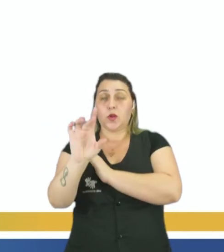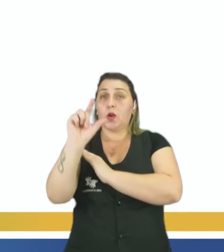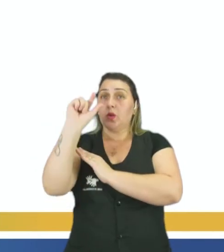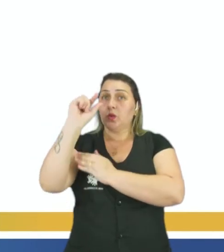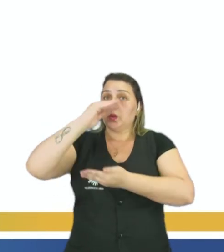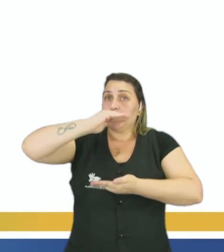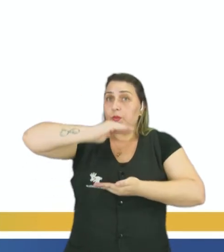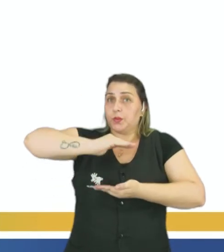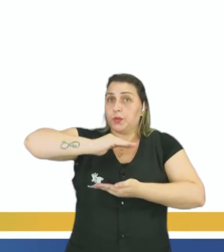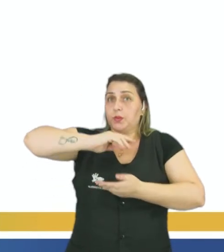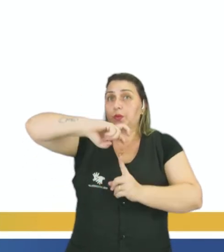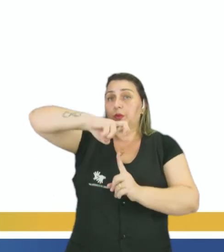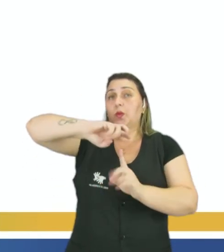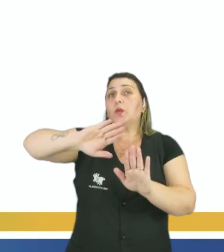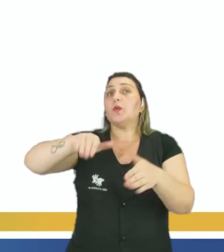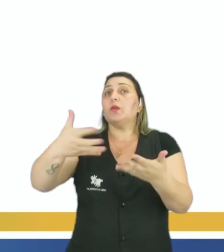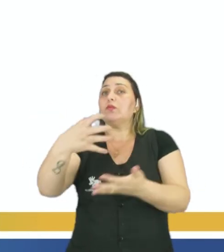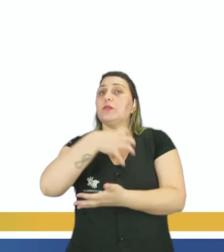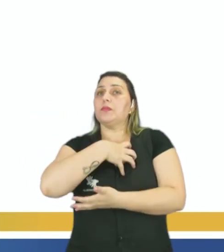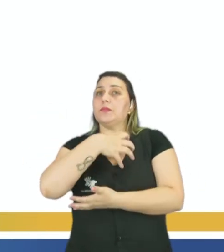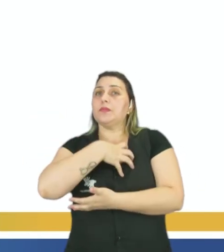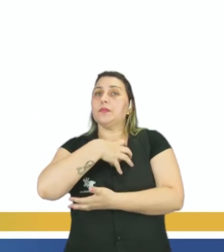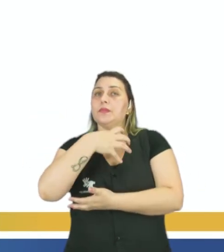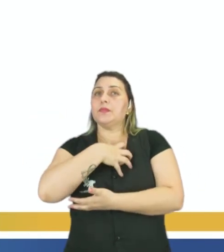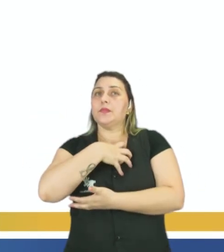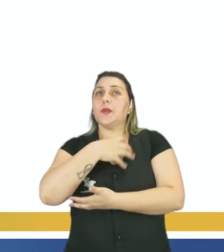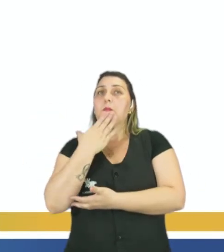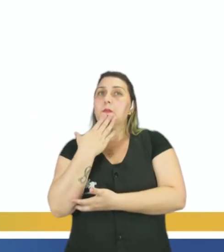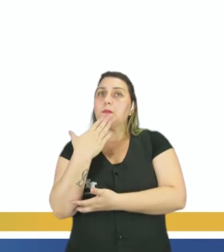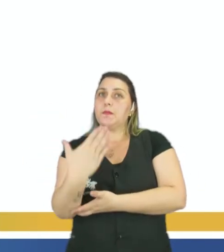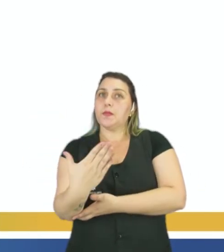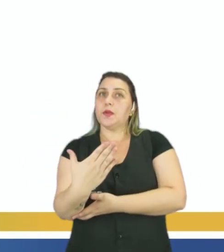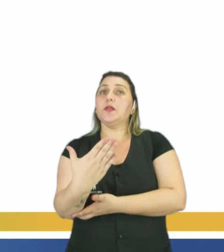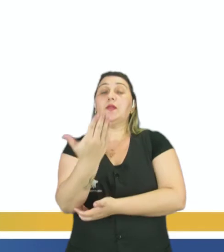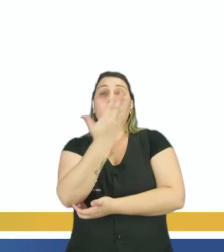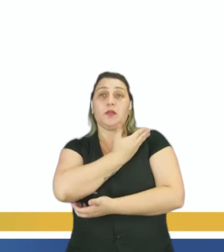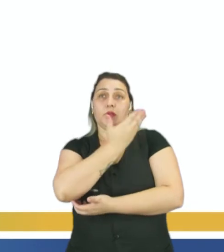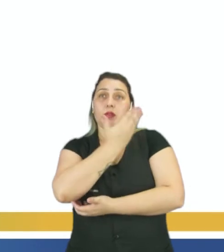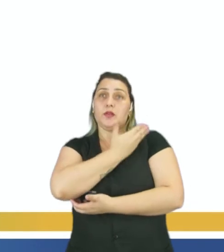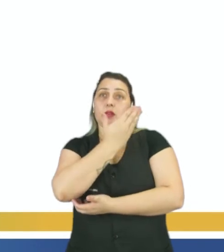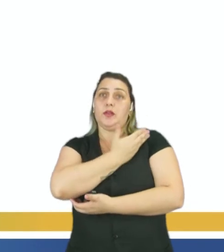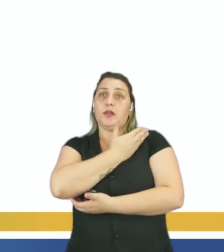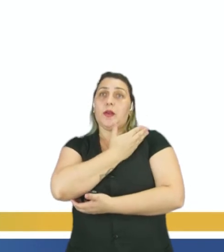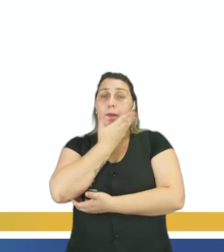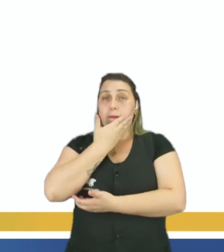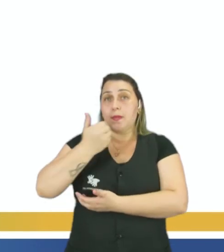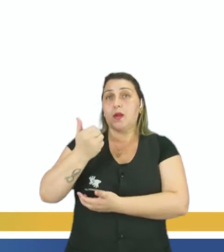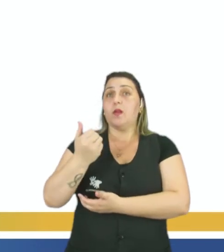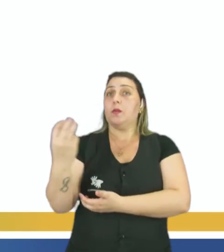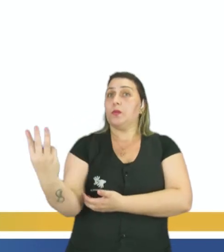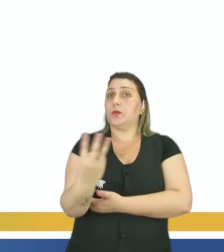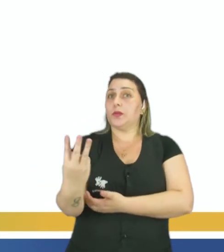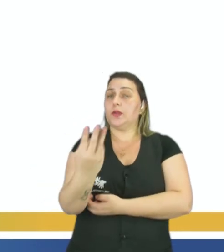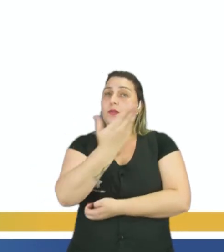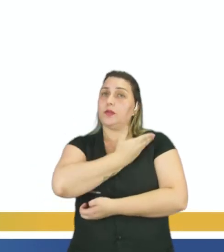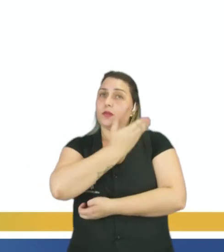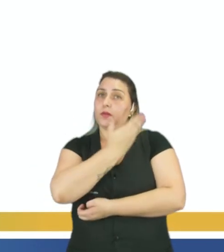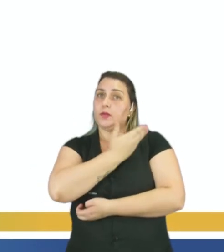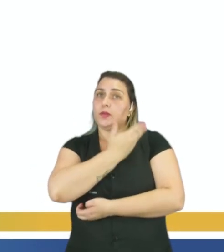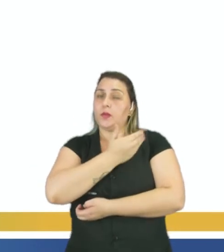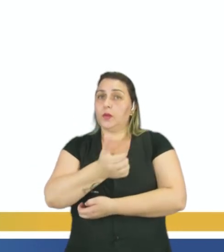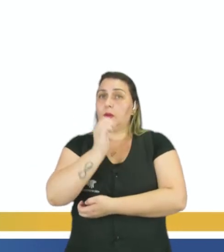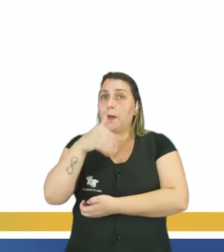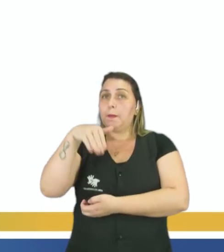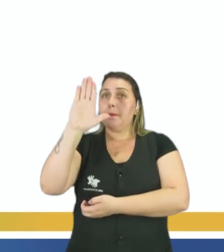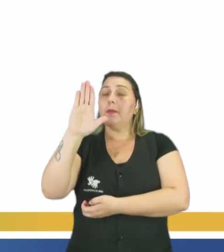de garrafa, de que forma o pedido de refrigerante é mais vantajoso para os amigos? Eles tomarão